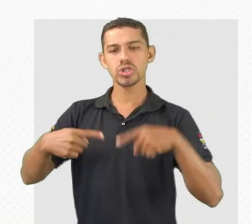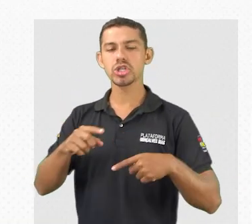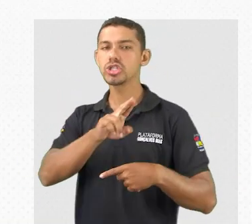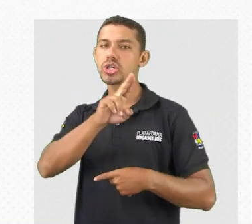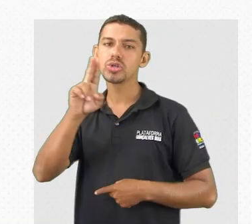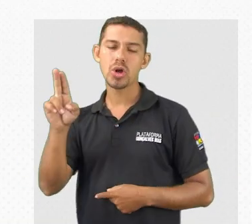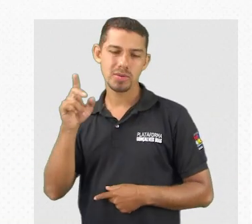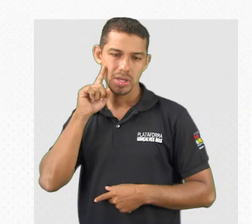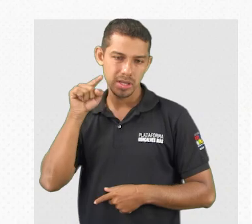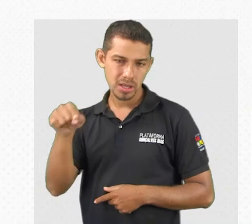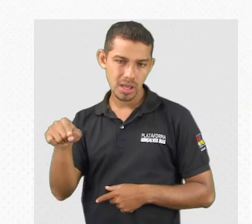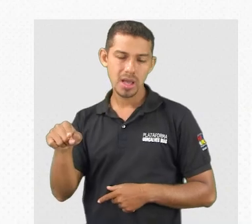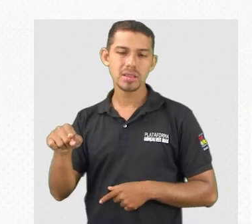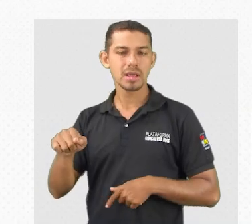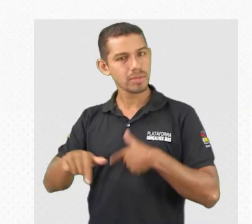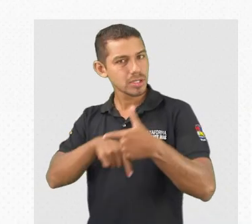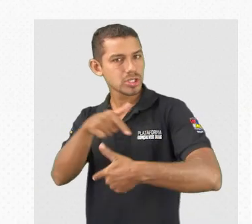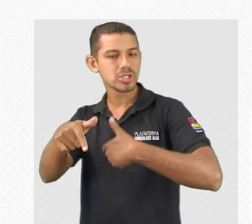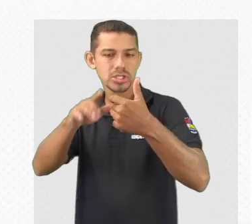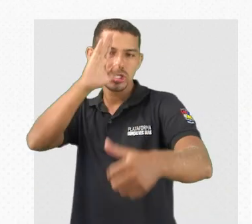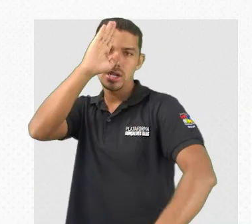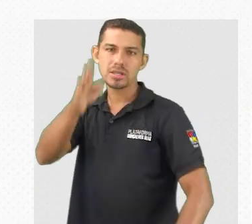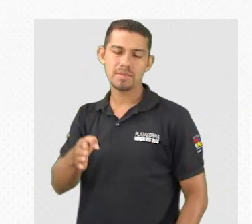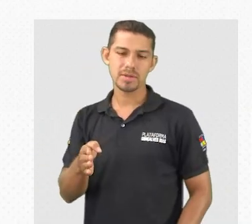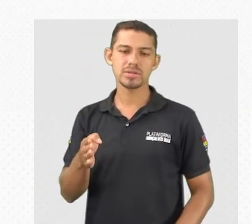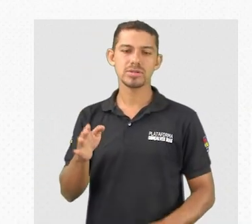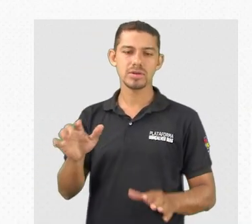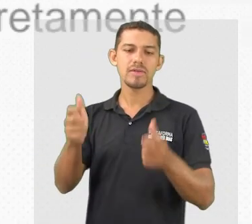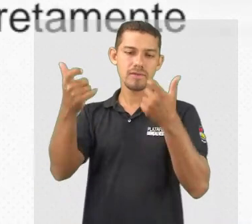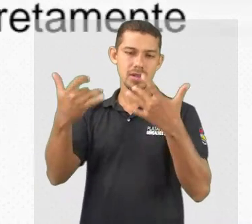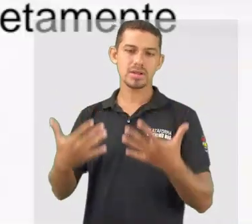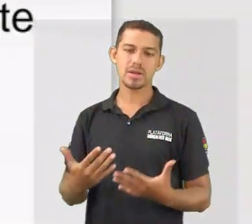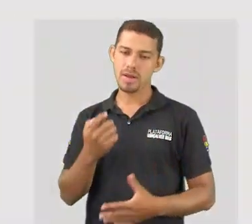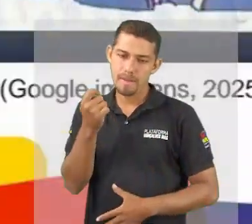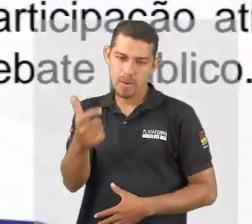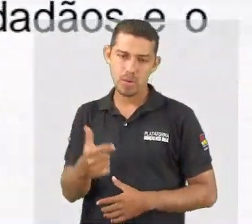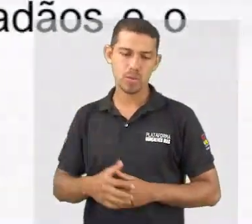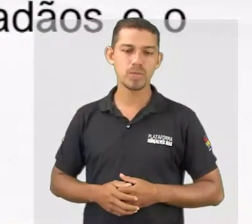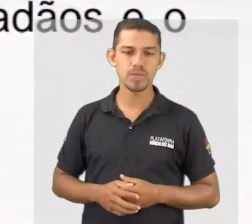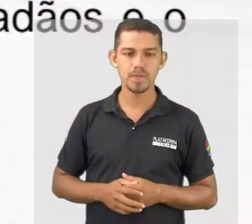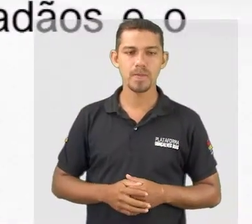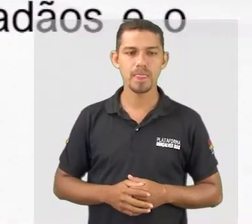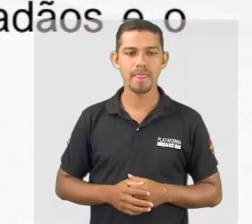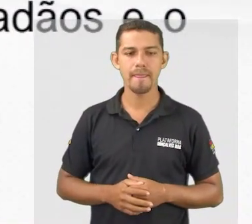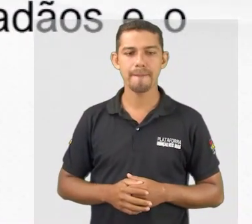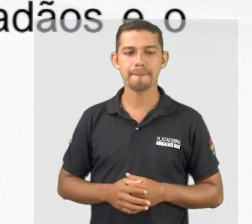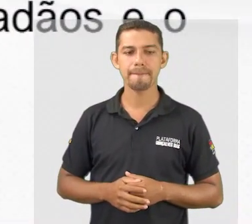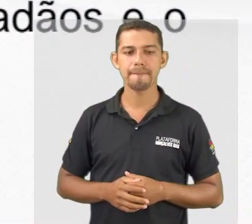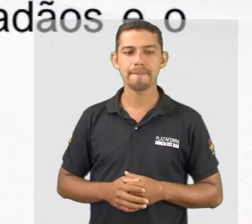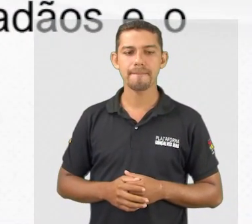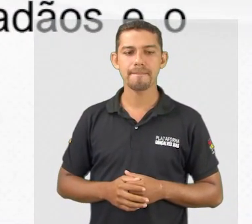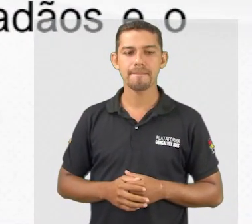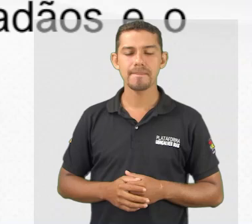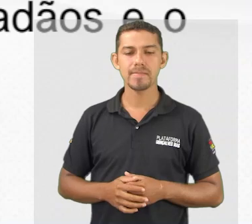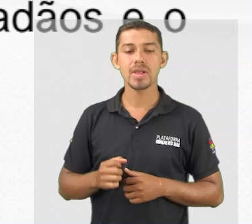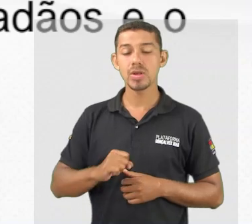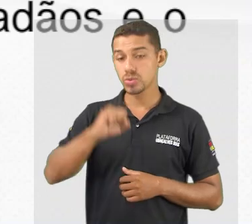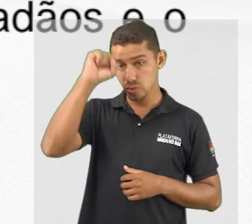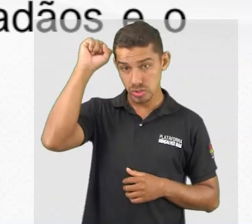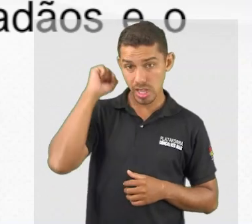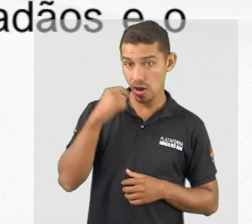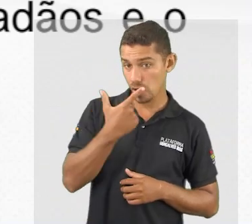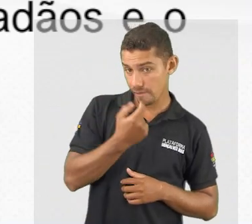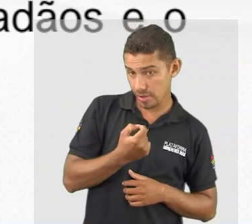nome, em vez de participar diretamente delas, como eu falava ainda há pouco. Nos séculos 20